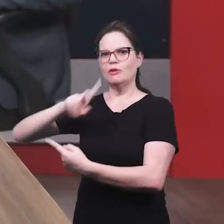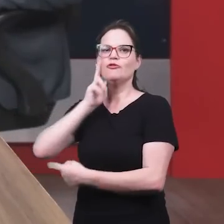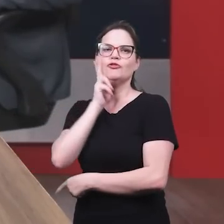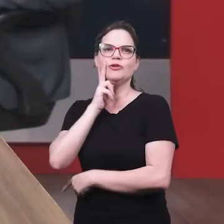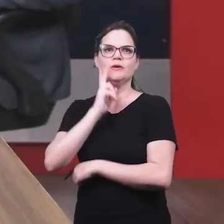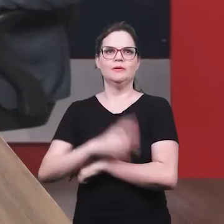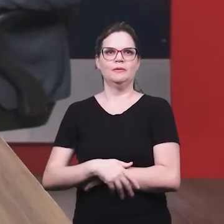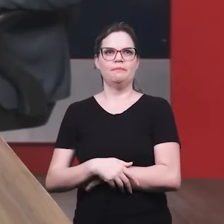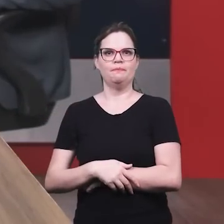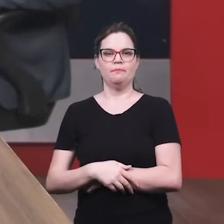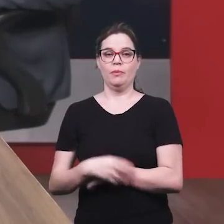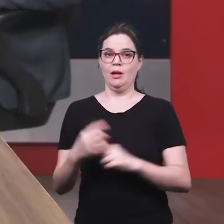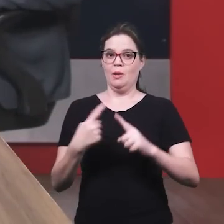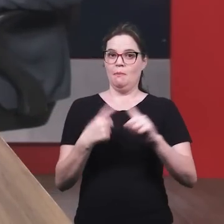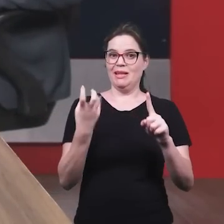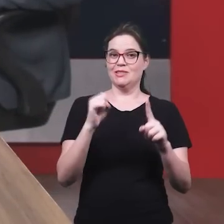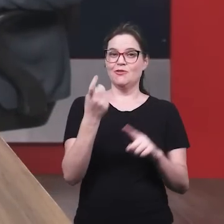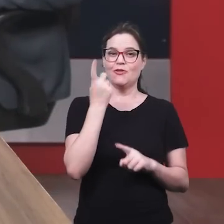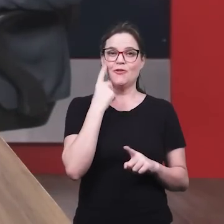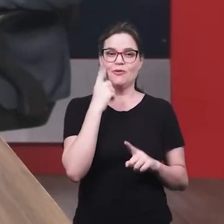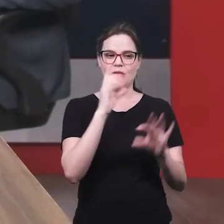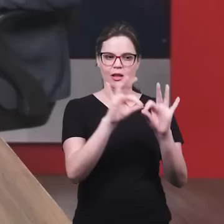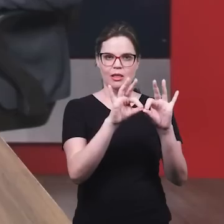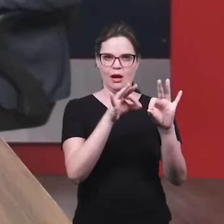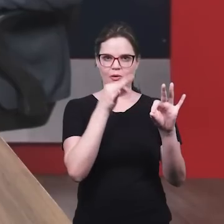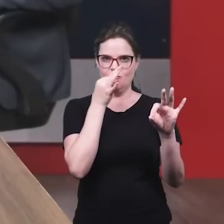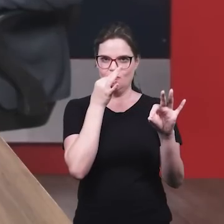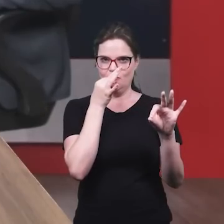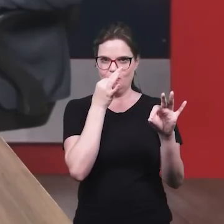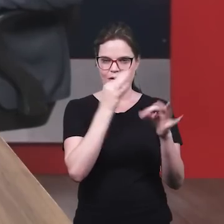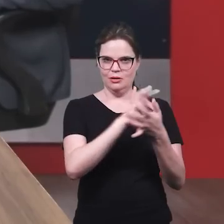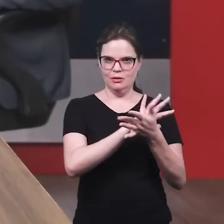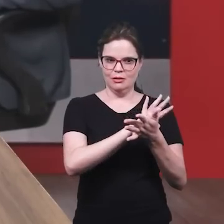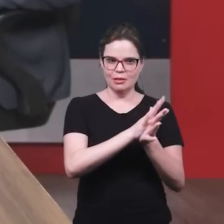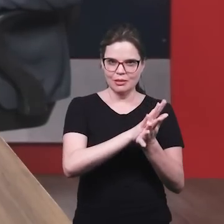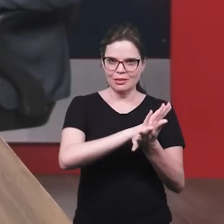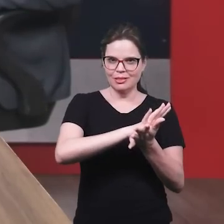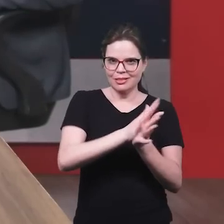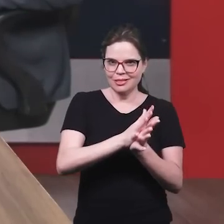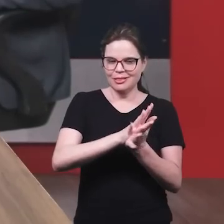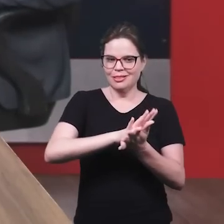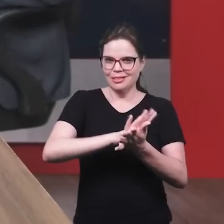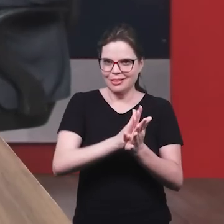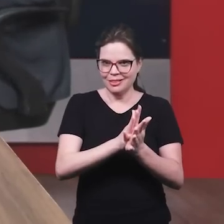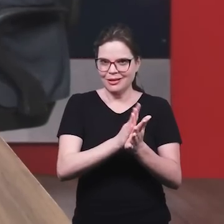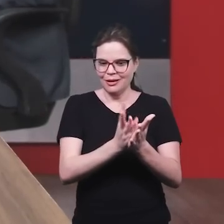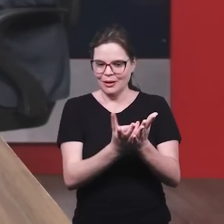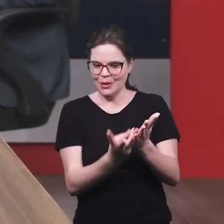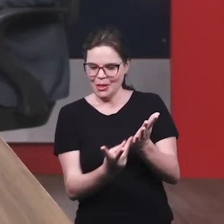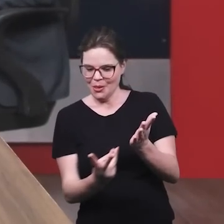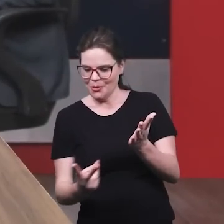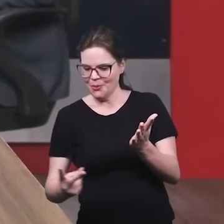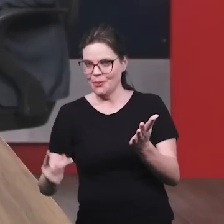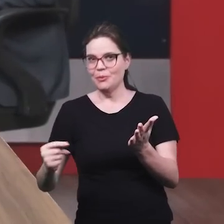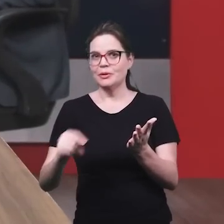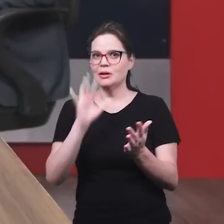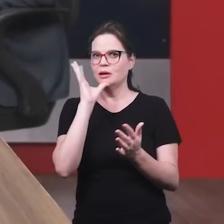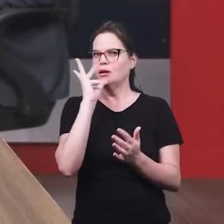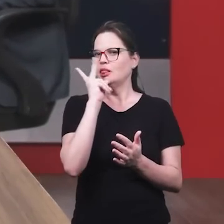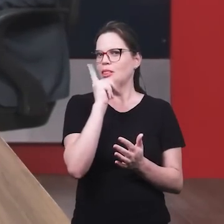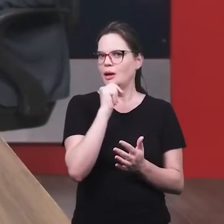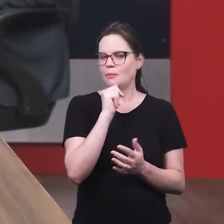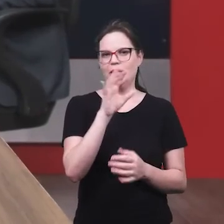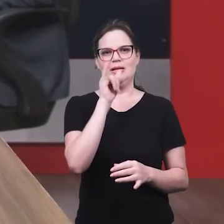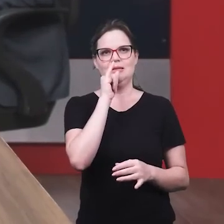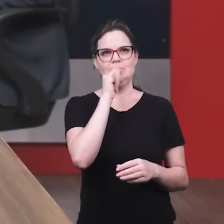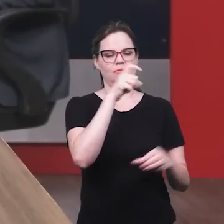essa produção do vinho ela demanda um tempo. Um tempo para maturação, né? Vou pedir para passar o próximo slide, que ela demanda um tempo de colheita,